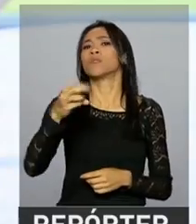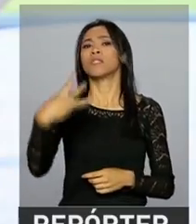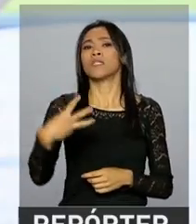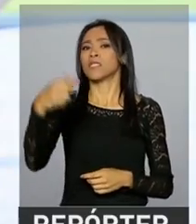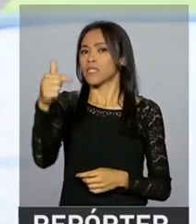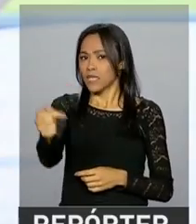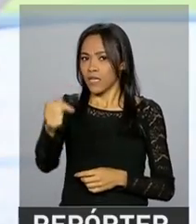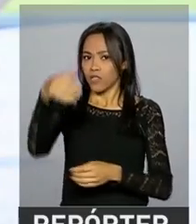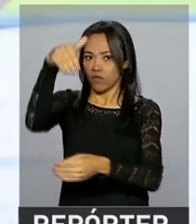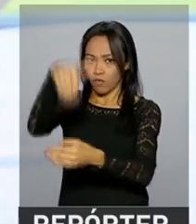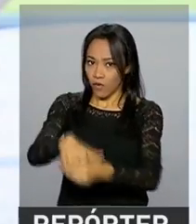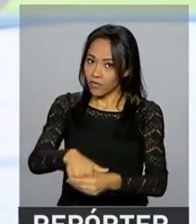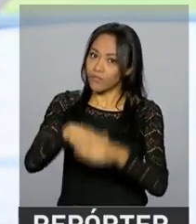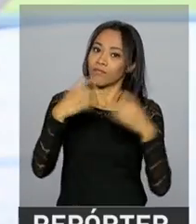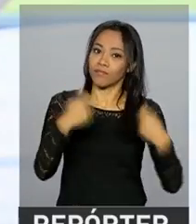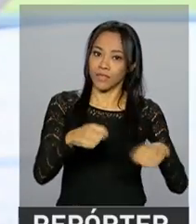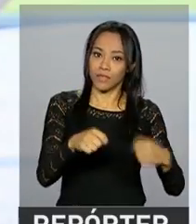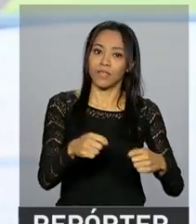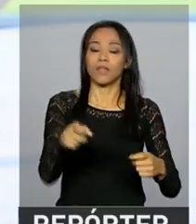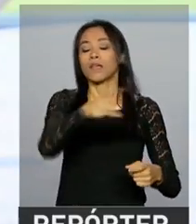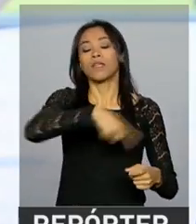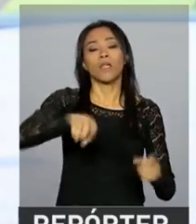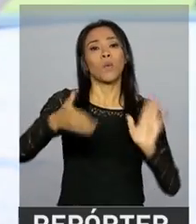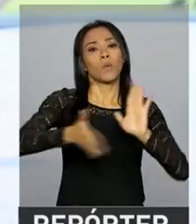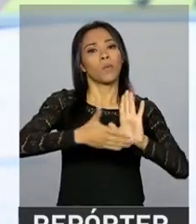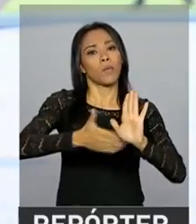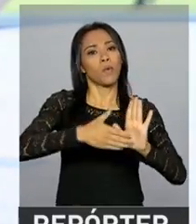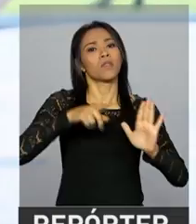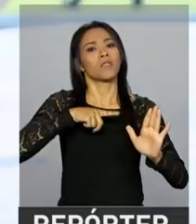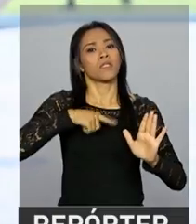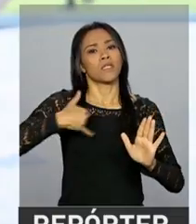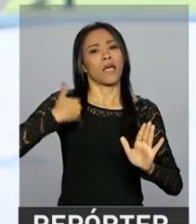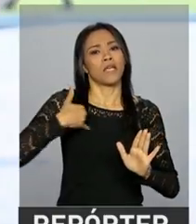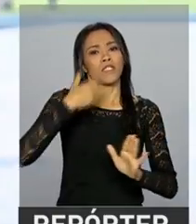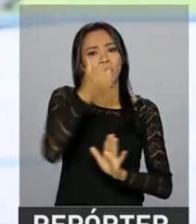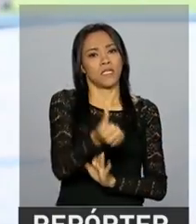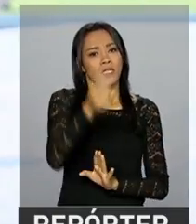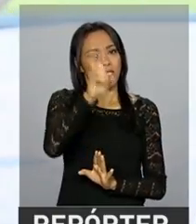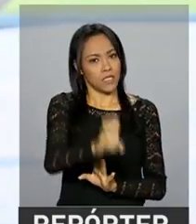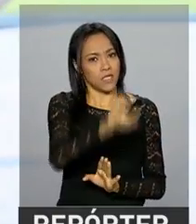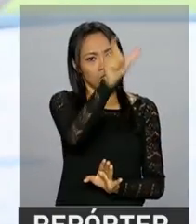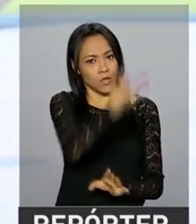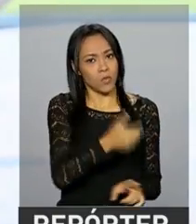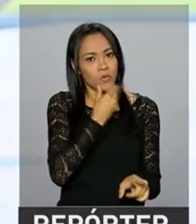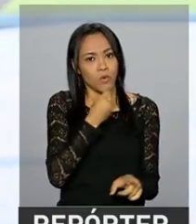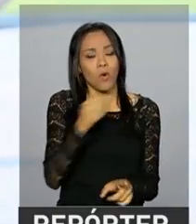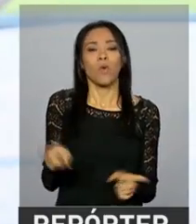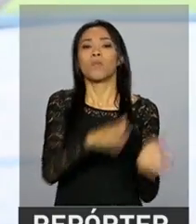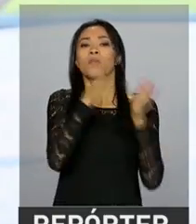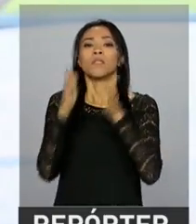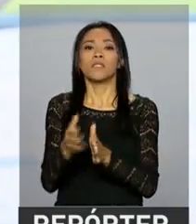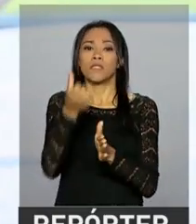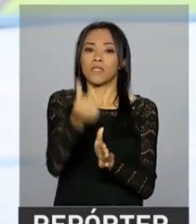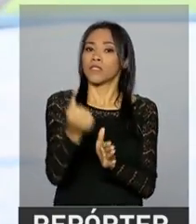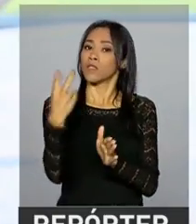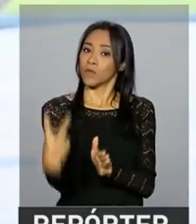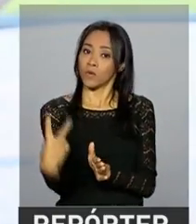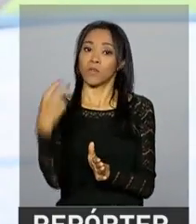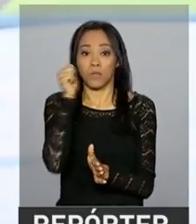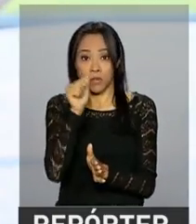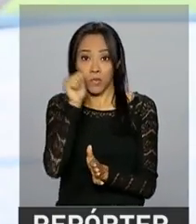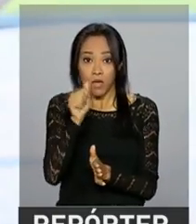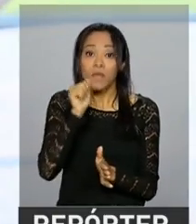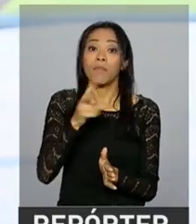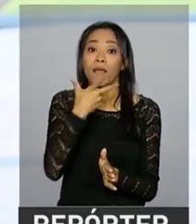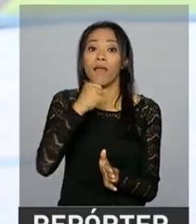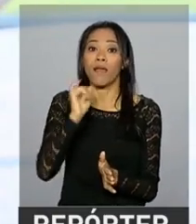do colegiado o texto do relator propõe uma idade mínima de 65 anos para os homens e 62 anos para as mulheres para quem